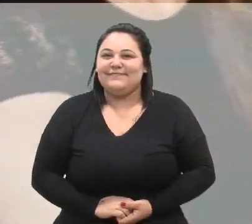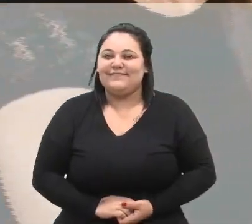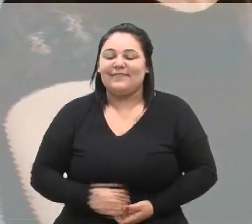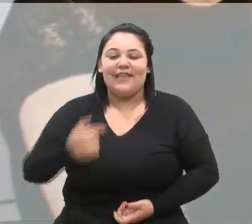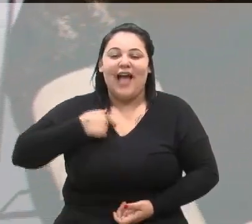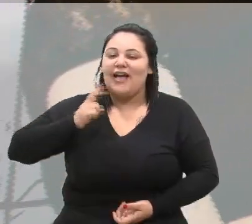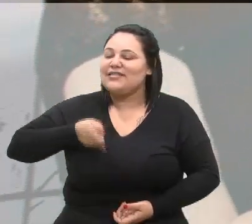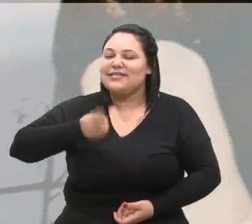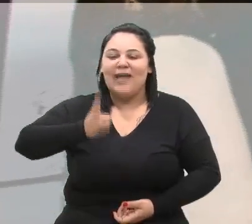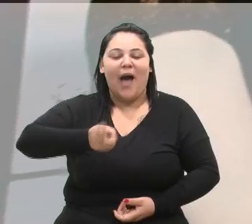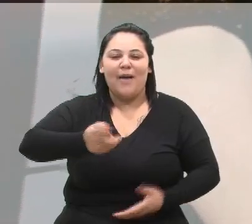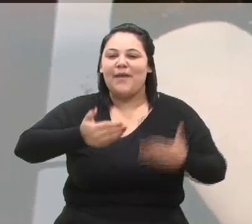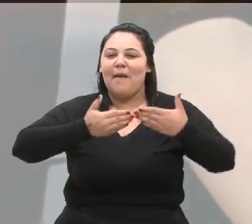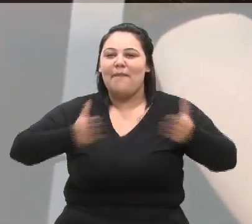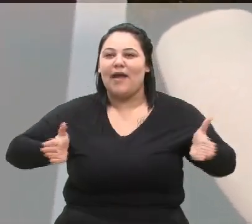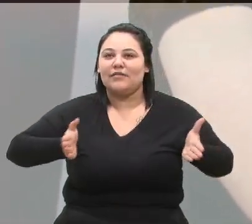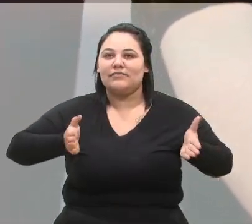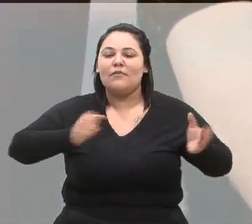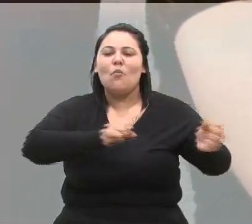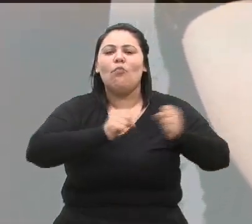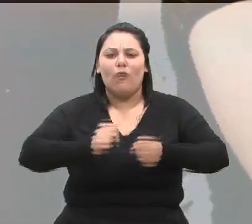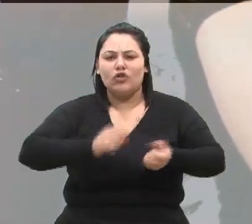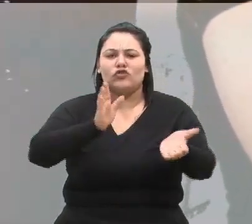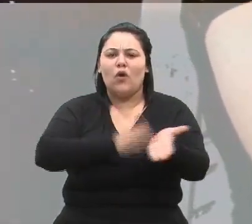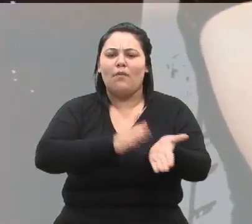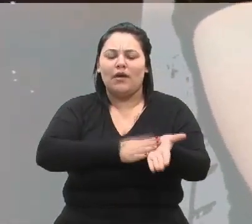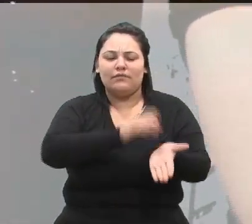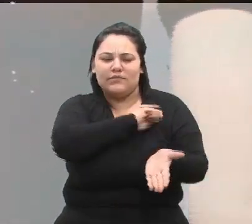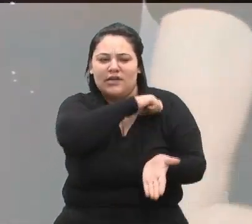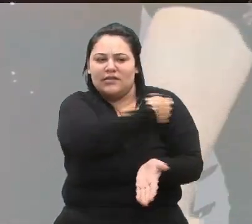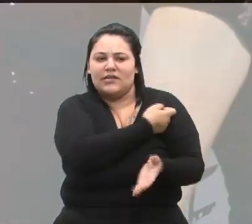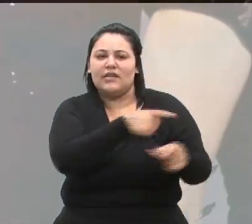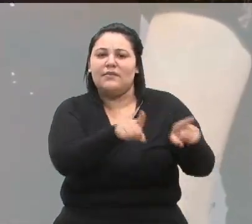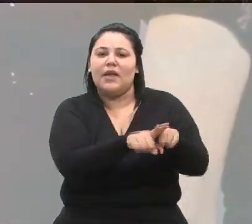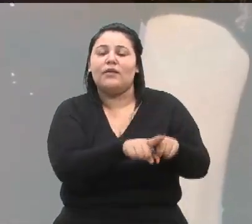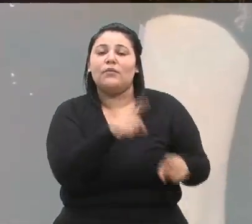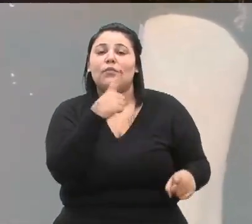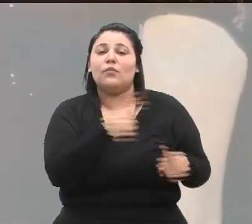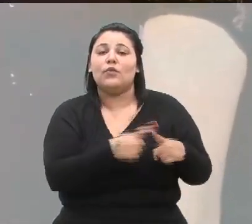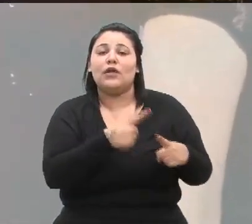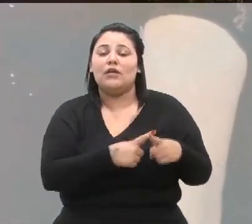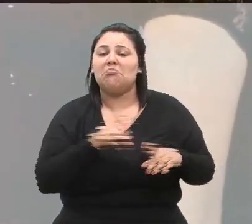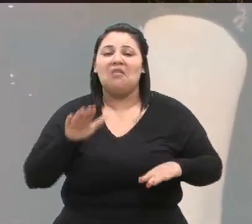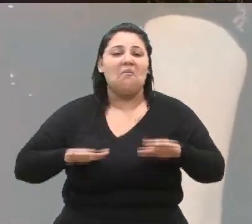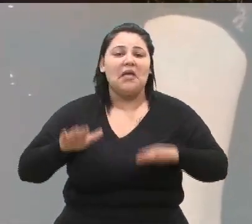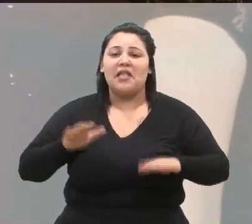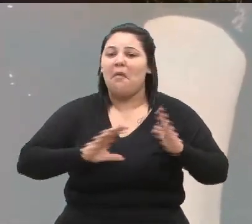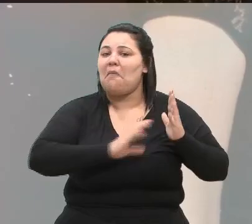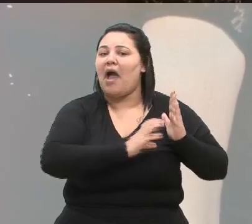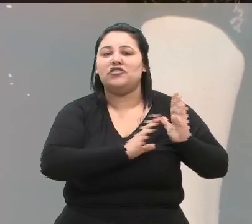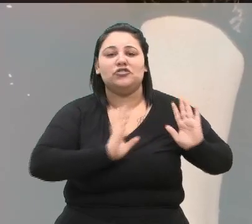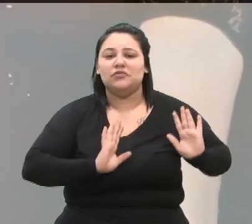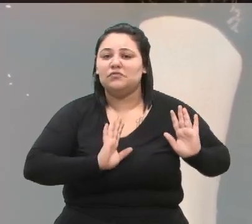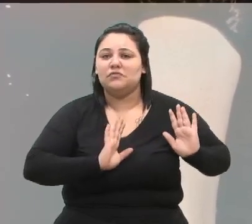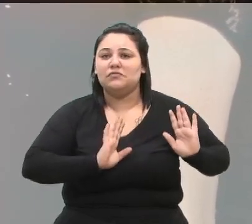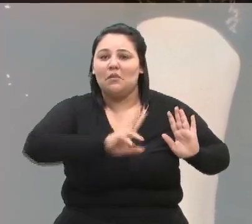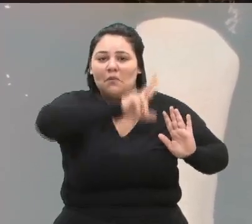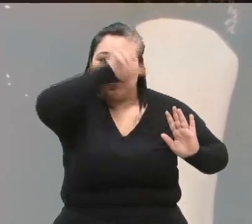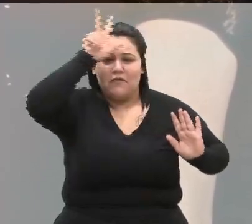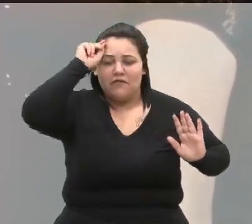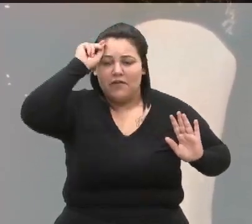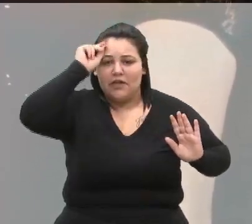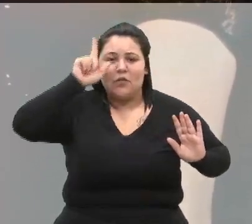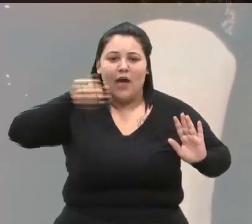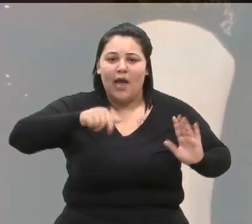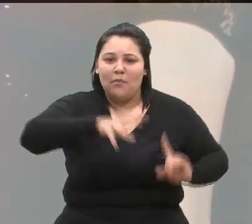sempre à disposição, nos cobre, fiscalizem, porque, independente de partido, o prefeito é o nosso